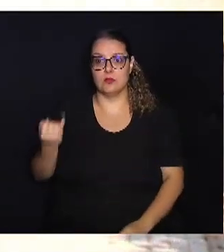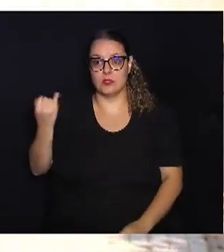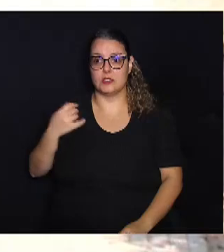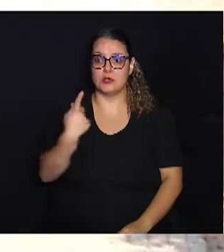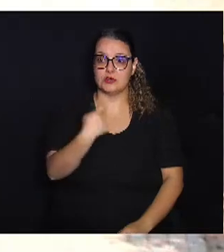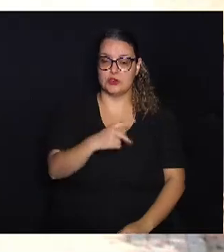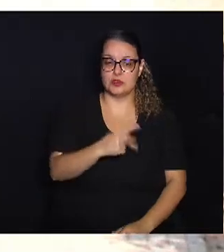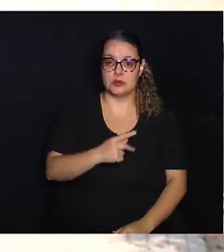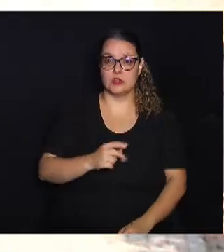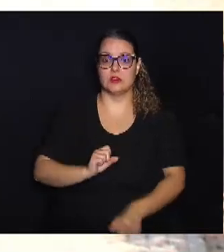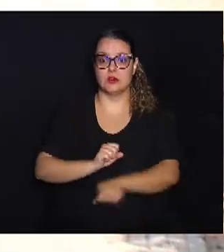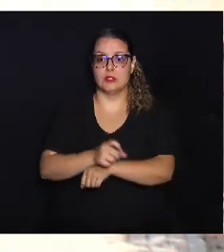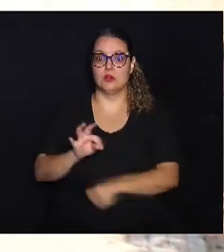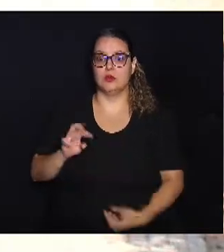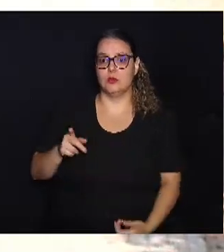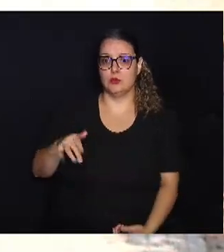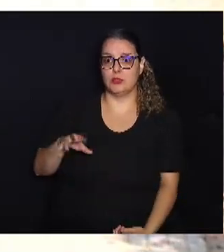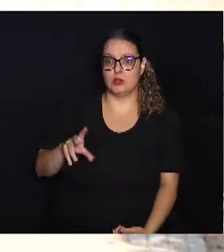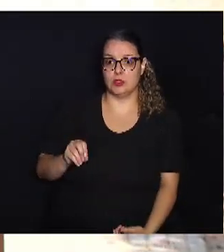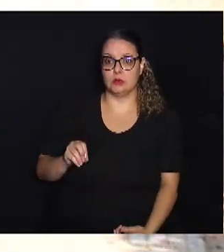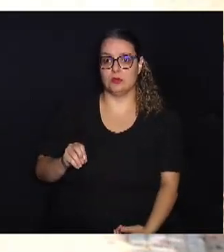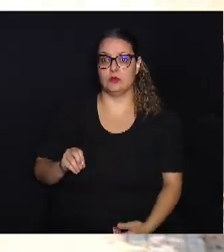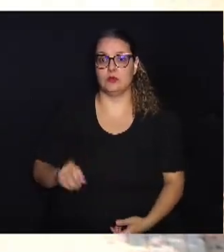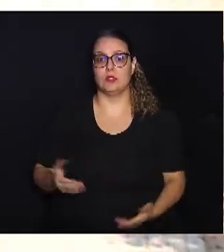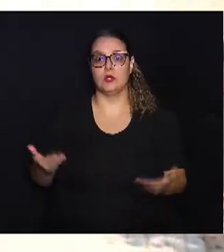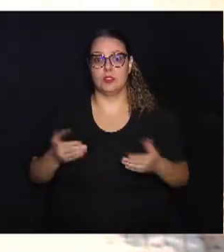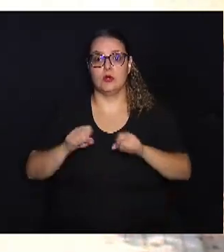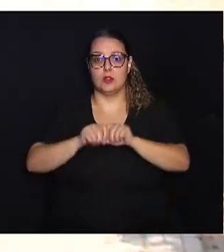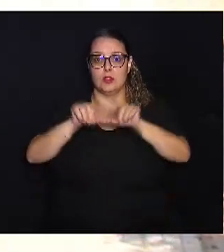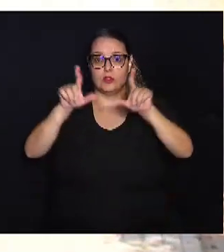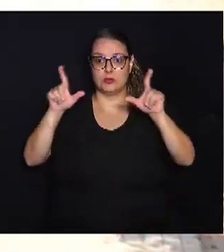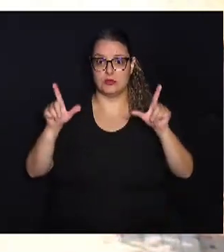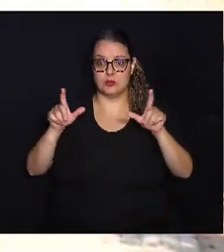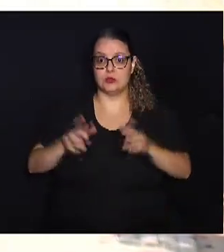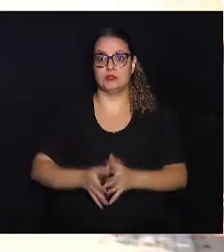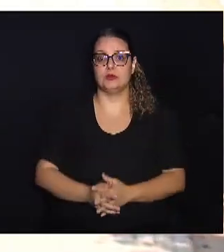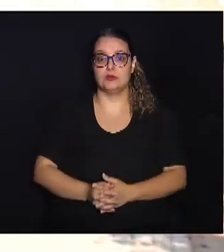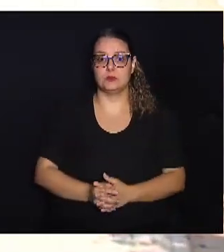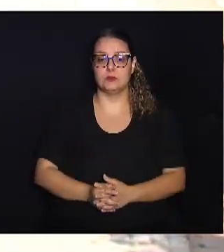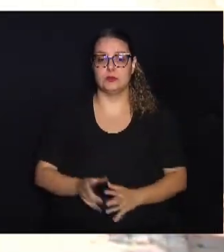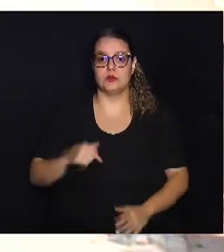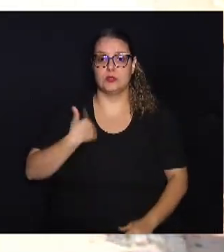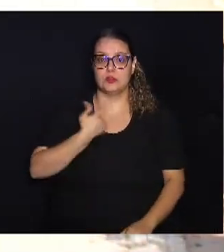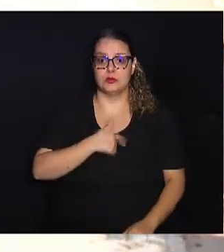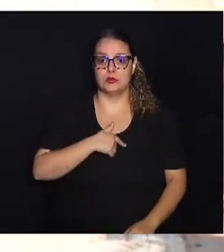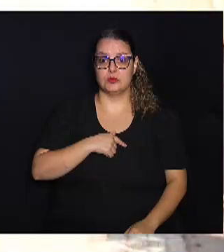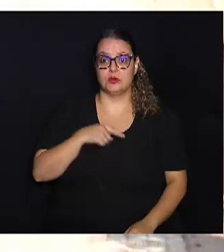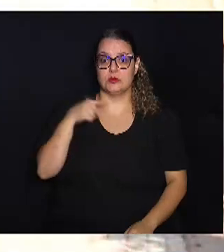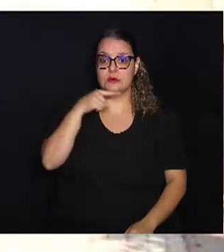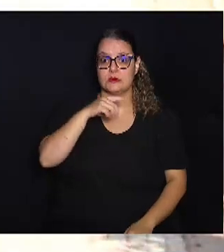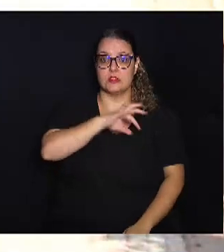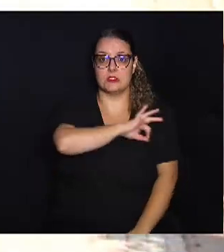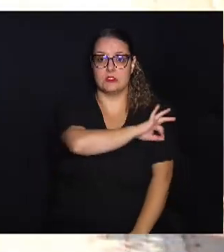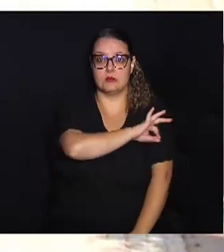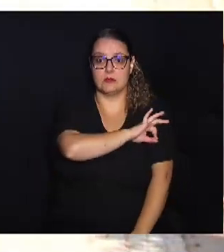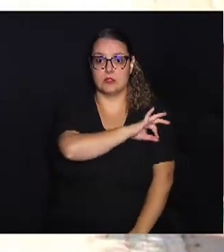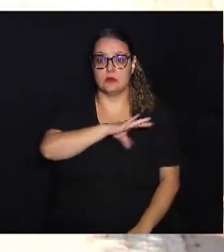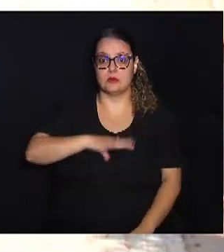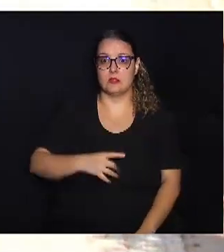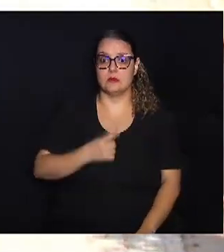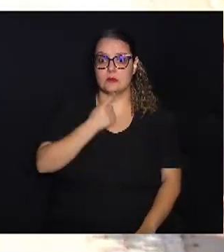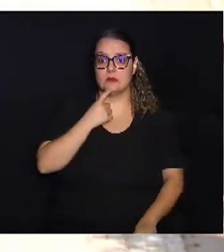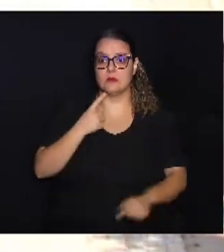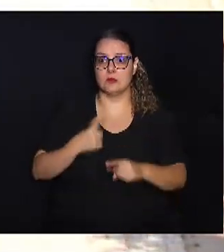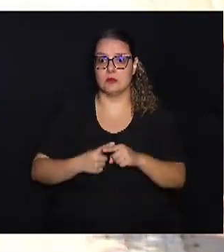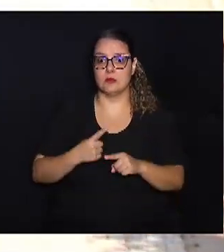do escravo Toninho. E hoje pela manhã nós estivemos na Prefeitura de Campinas